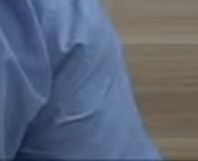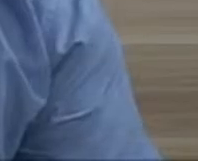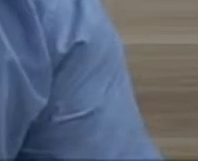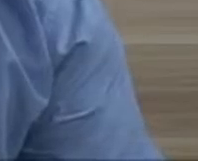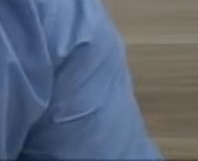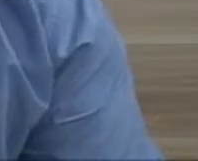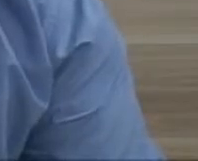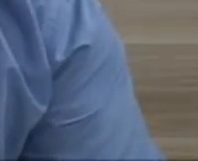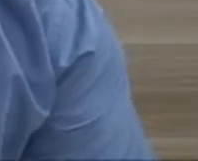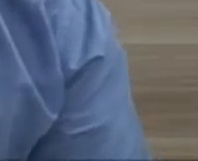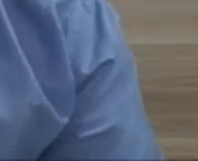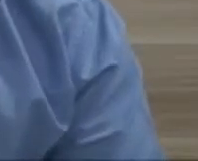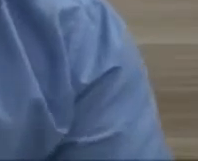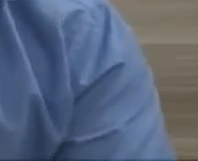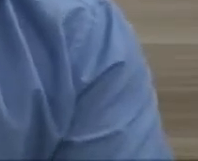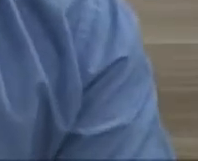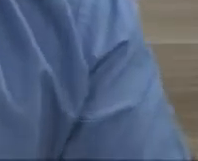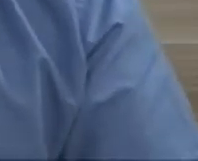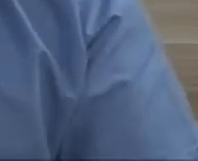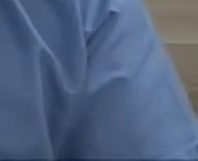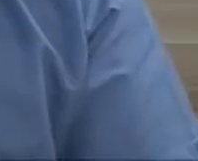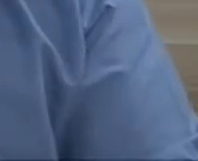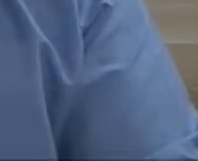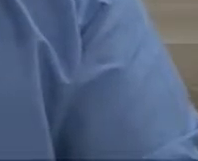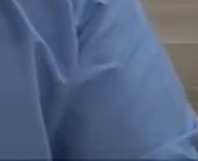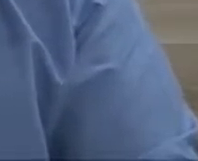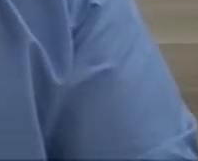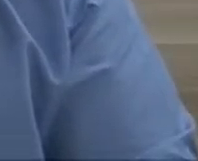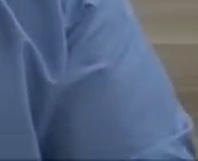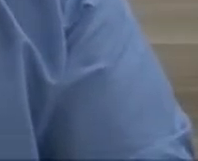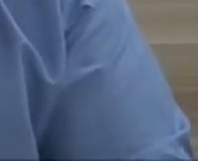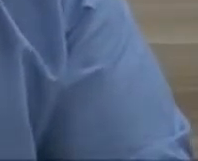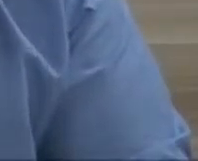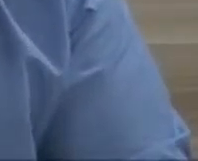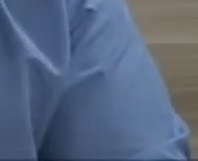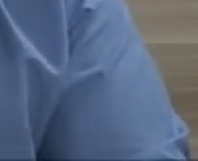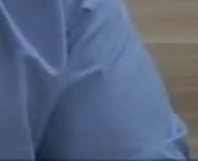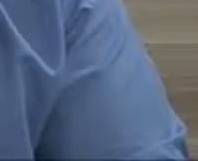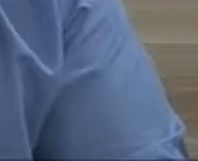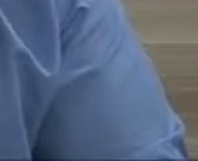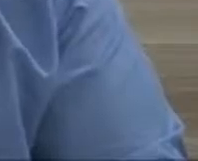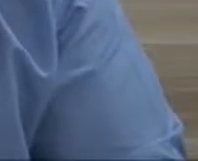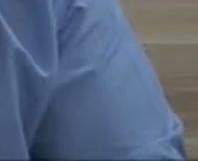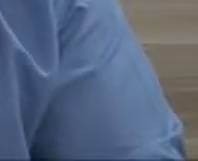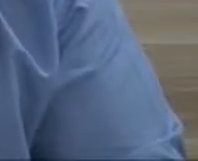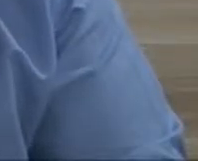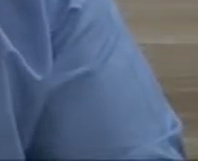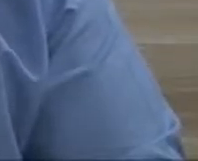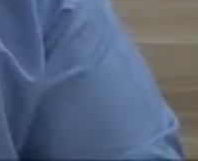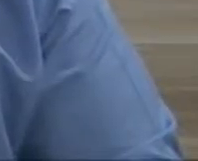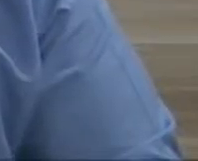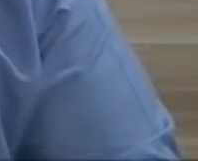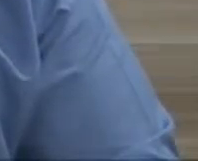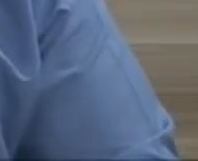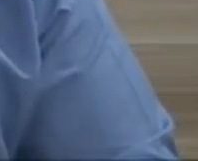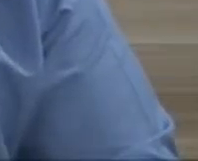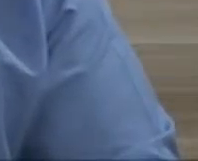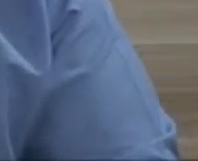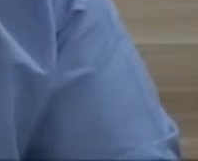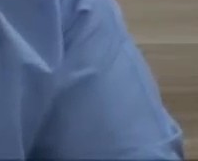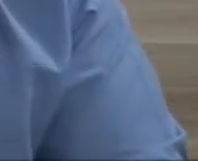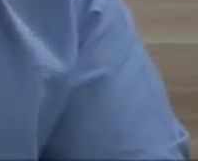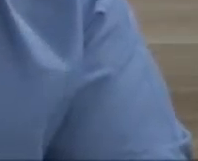gente já vem ao longo desses 3 anos e pouco, a gente já vê o respeito, né, com que o executivo trata as demandas do nosso